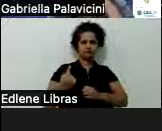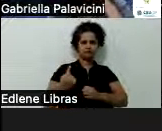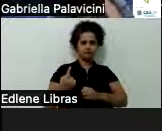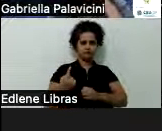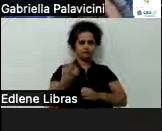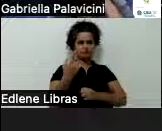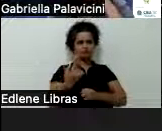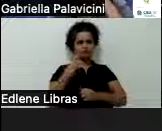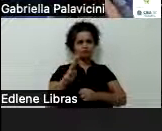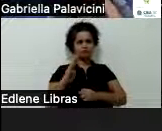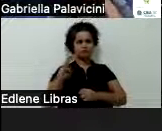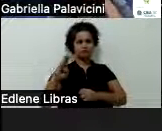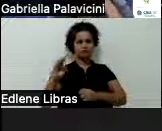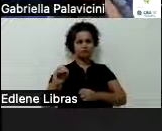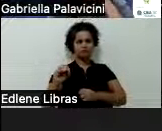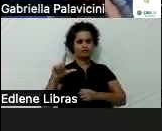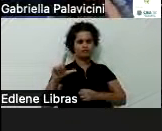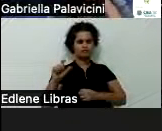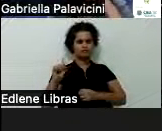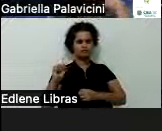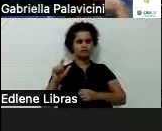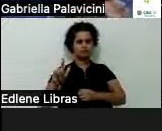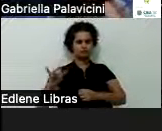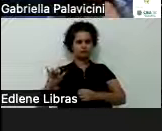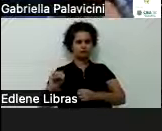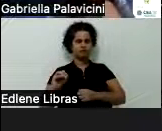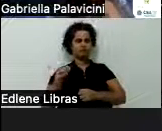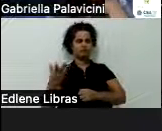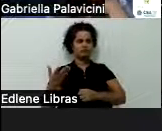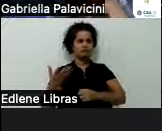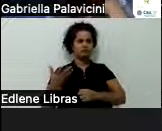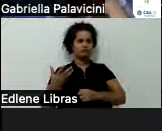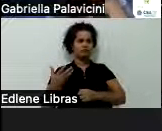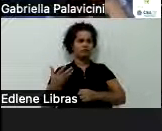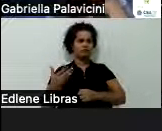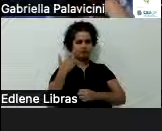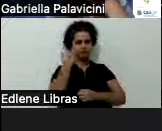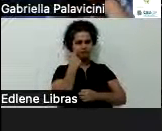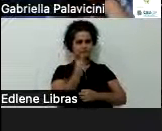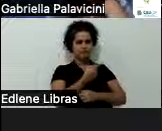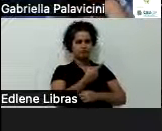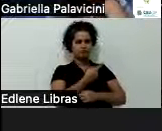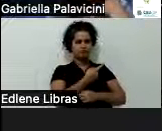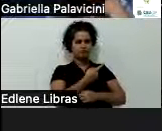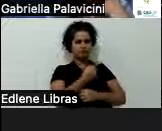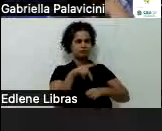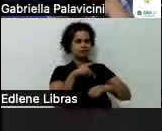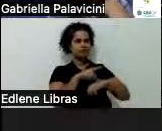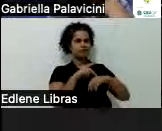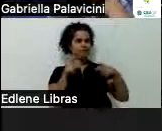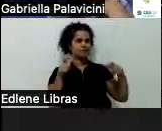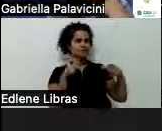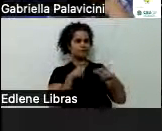que é em frente ao Palácio Presidencial, ao Palácio da Moneda, essa pequena pracinha, mas elas